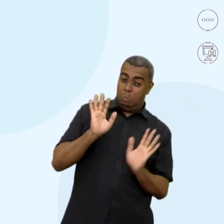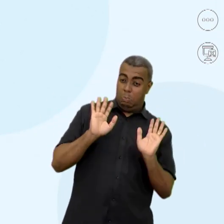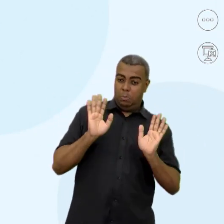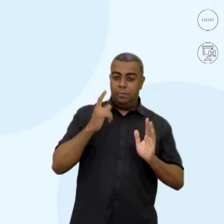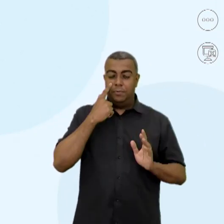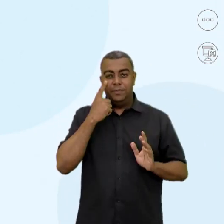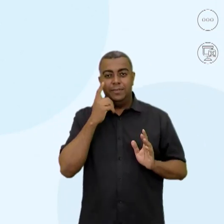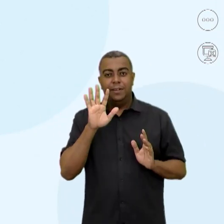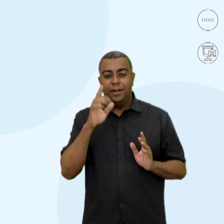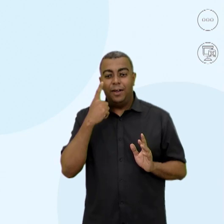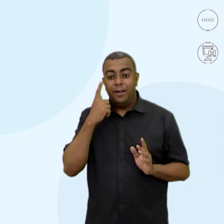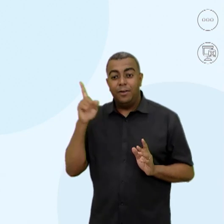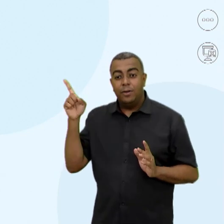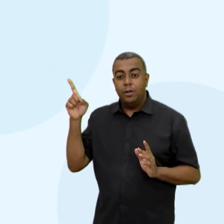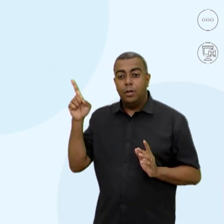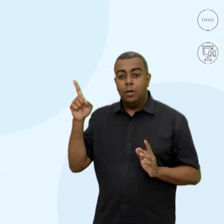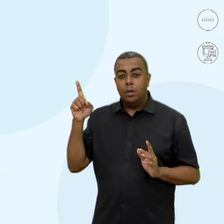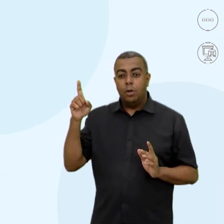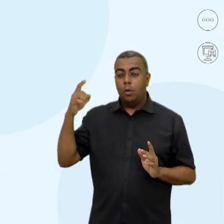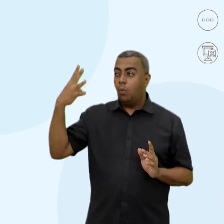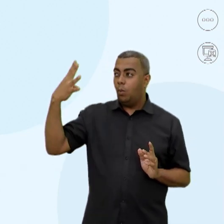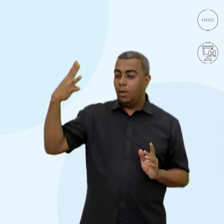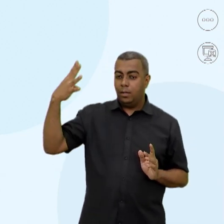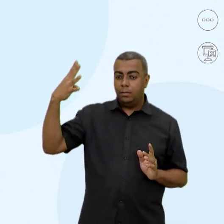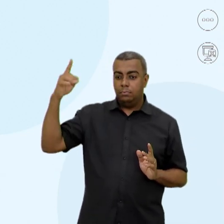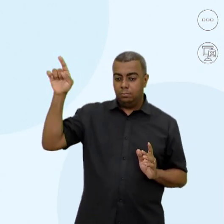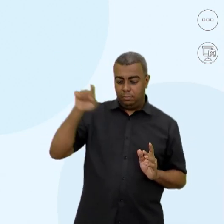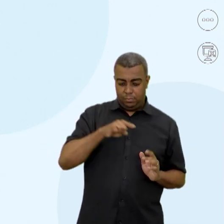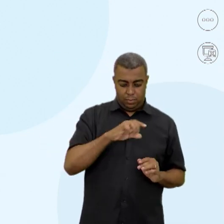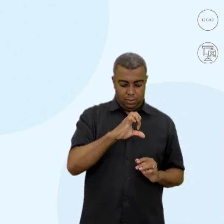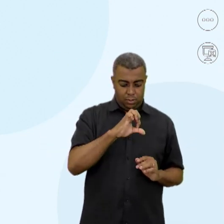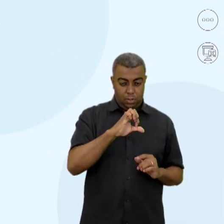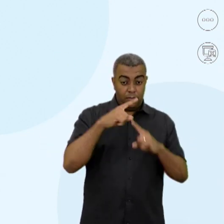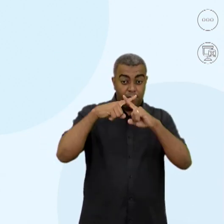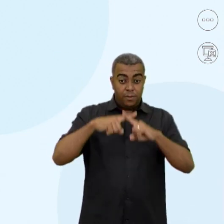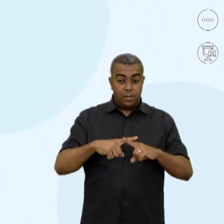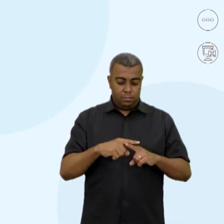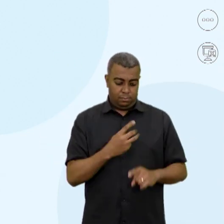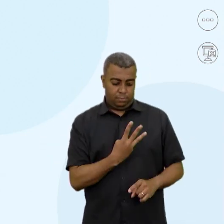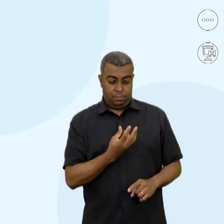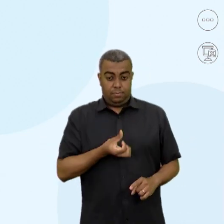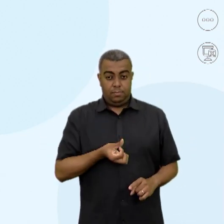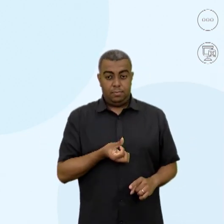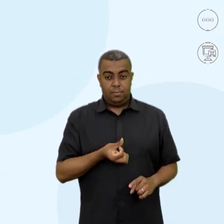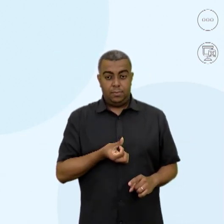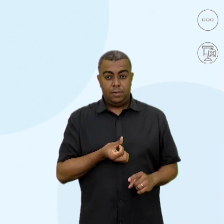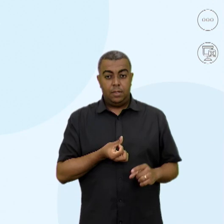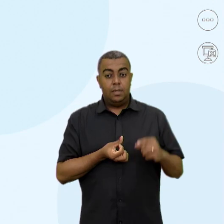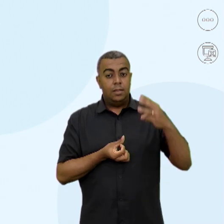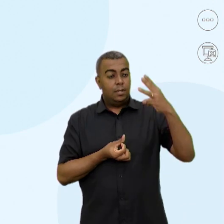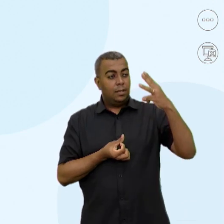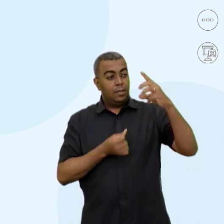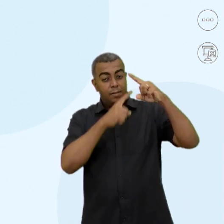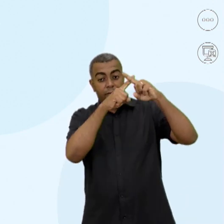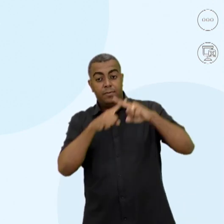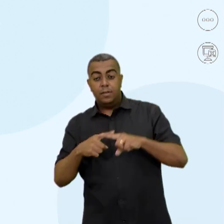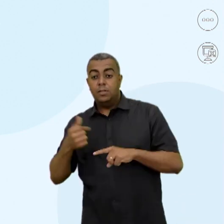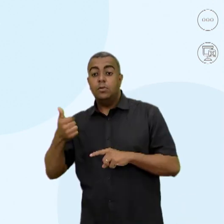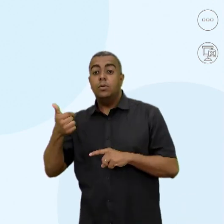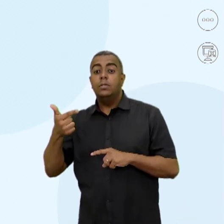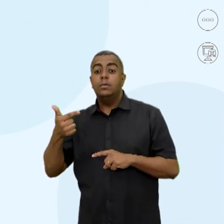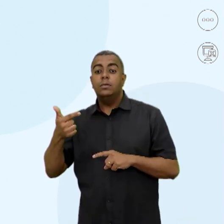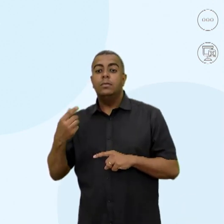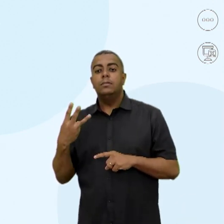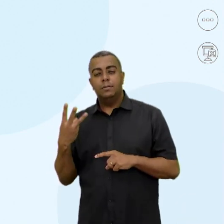que dá, né? 9 vezes 4 costuma dar 36, né, Inês? Dá Costumava. 36. E 3 vezes 12 também? Também. 3